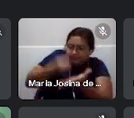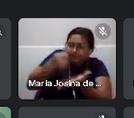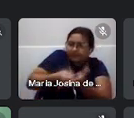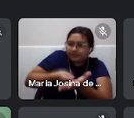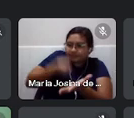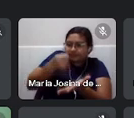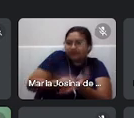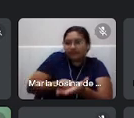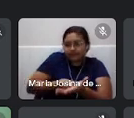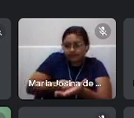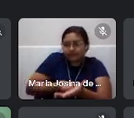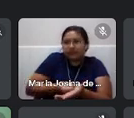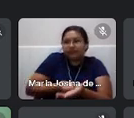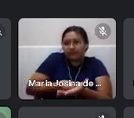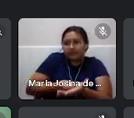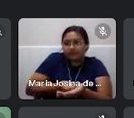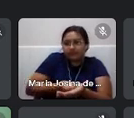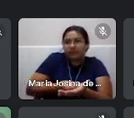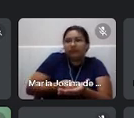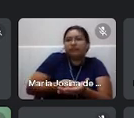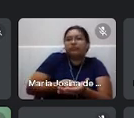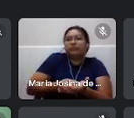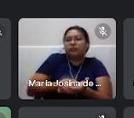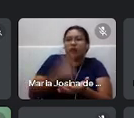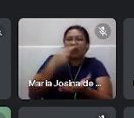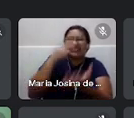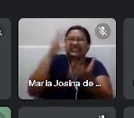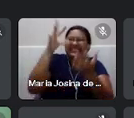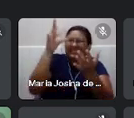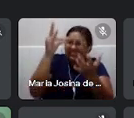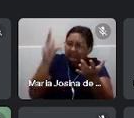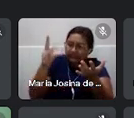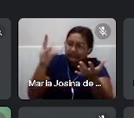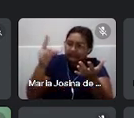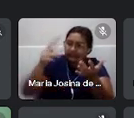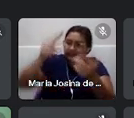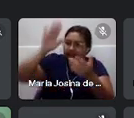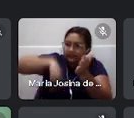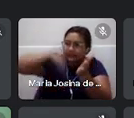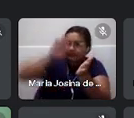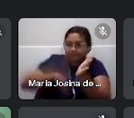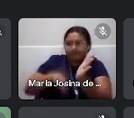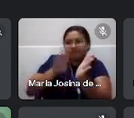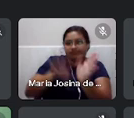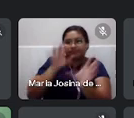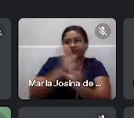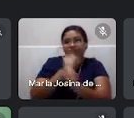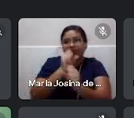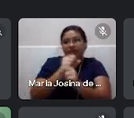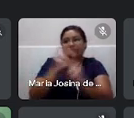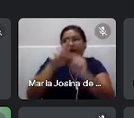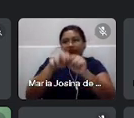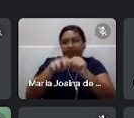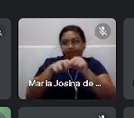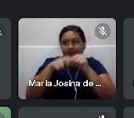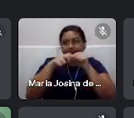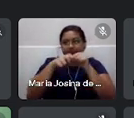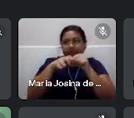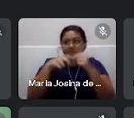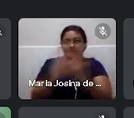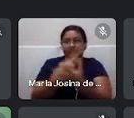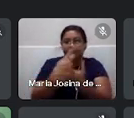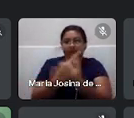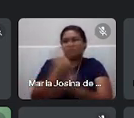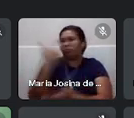mais detalhista, ele foi olhando detalhe por detalhe, e ele foi descontando à medida que ele foi achando alguns erros. Outro